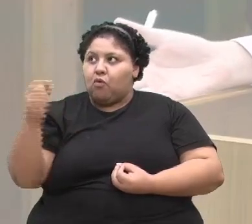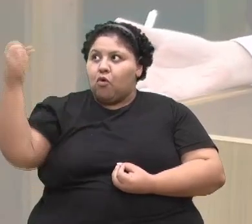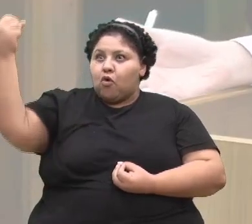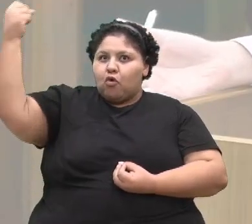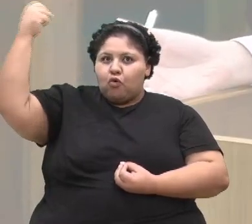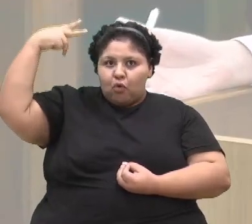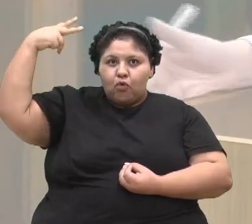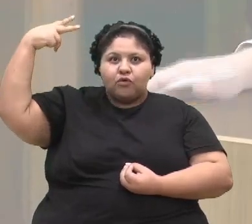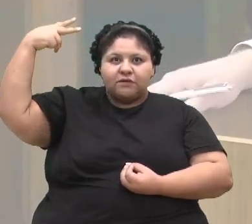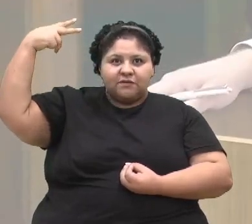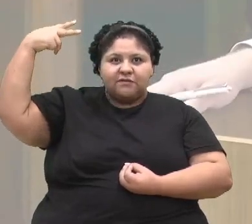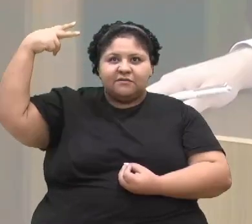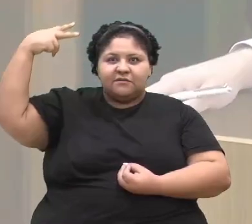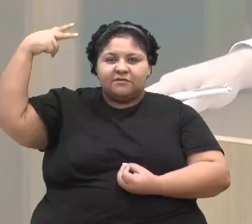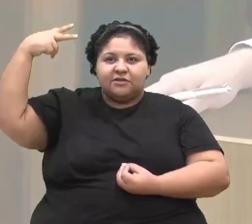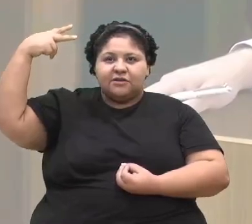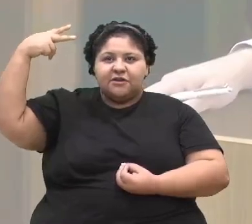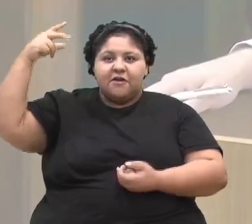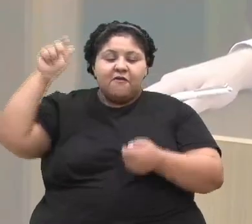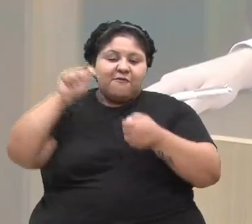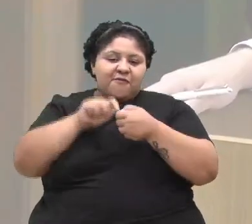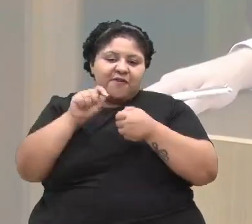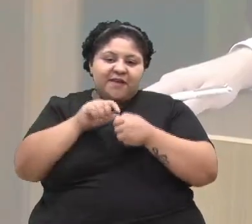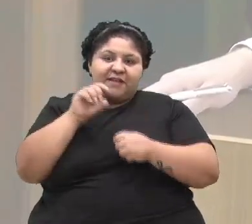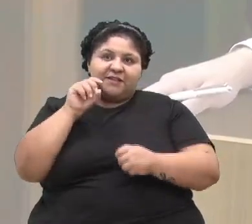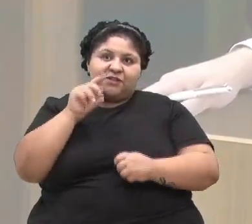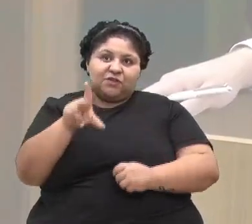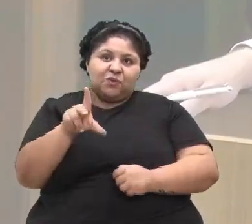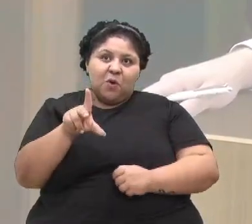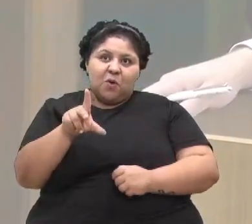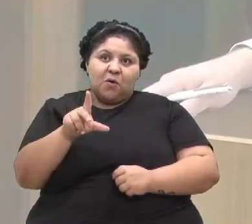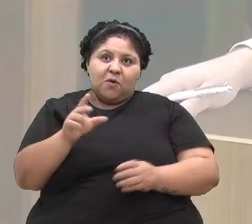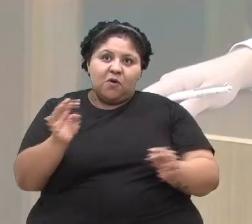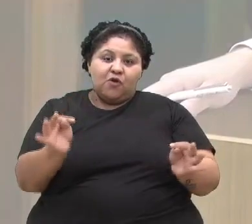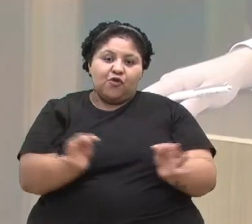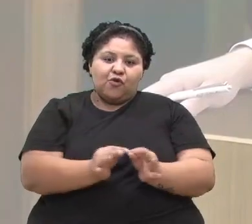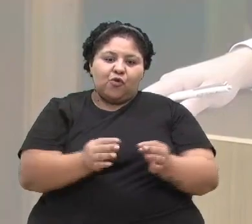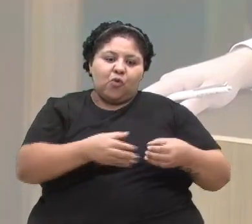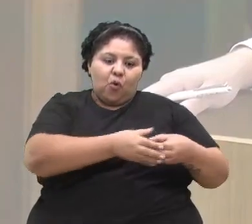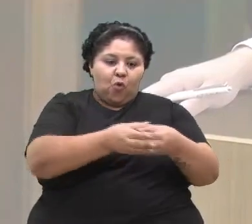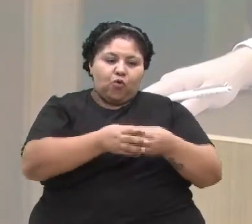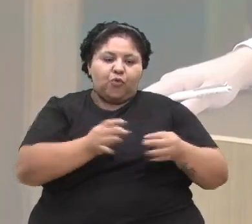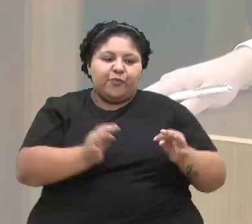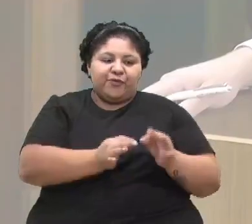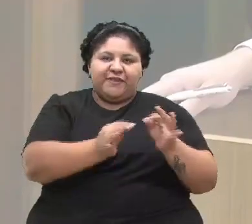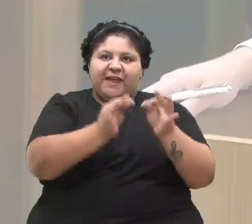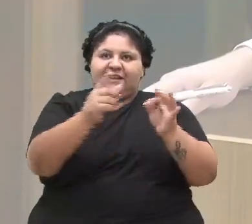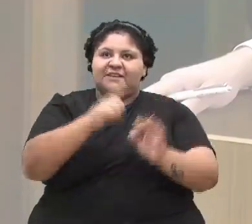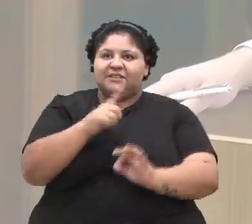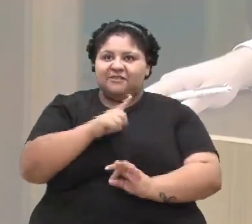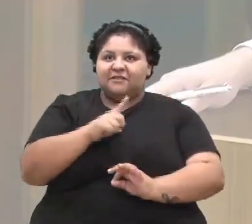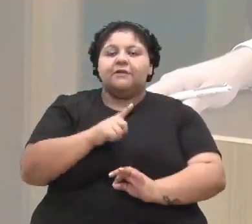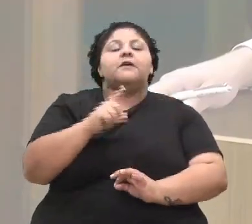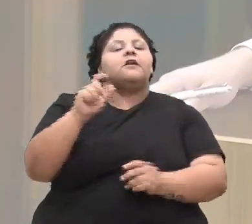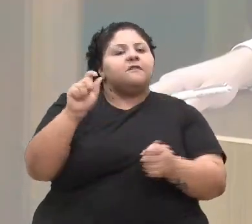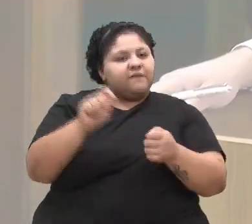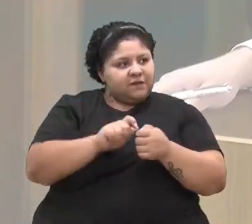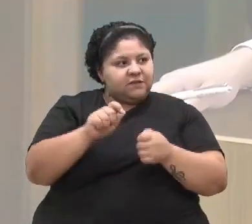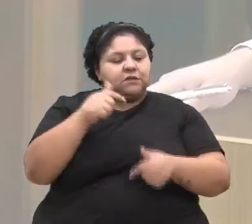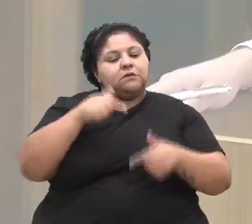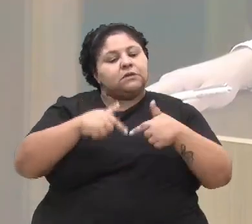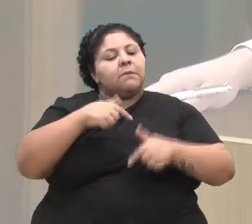serem feitos apenas com o nosso corpo técnico que tínhamos. Eles estavam dando conta, fazendo sim